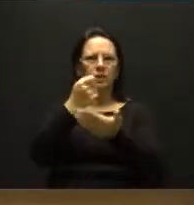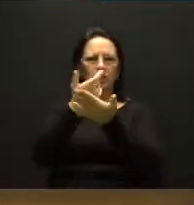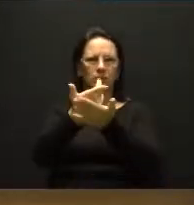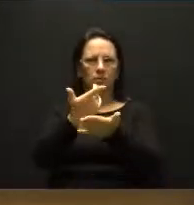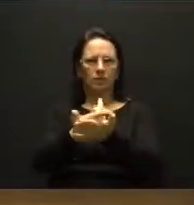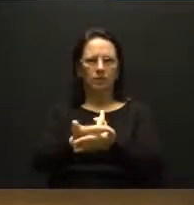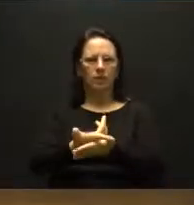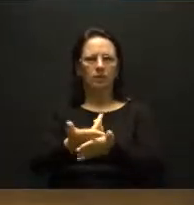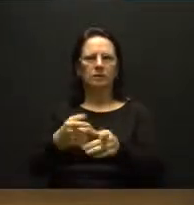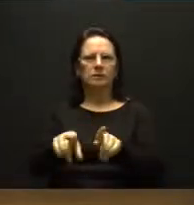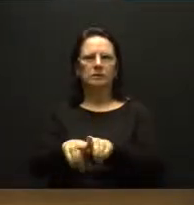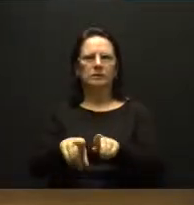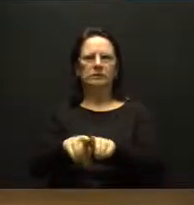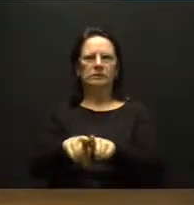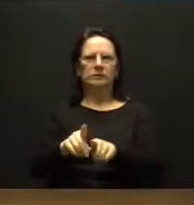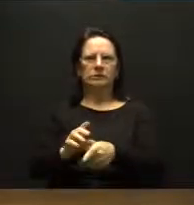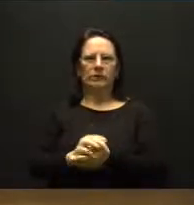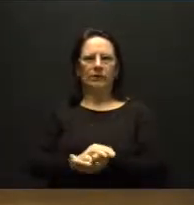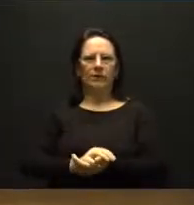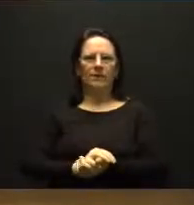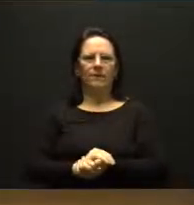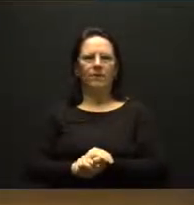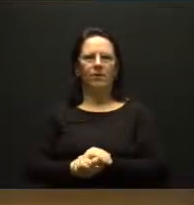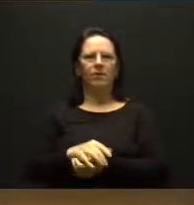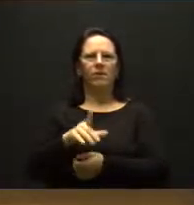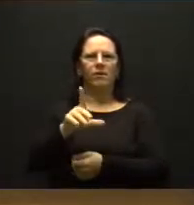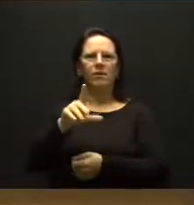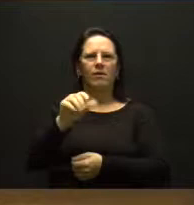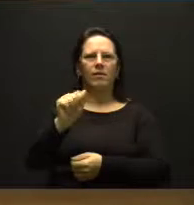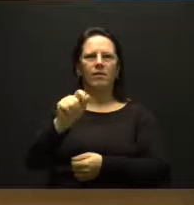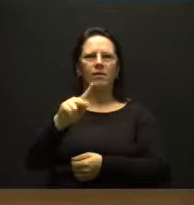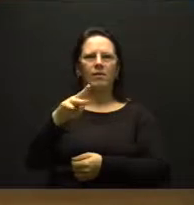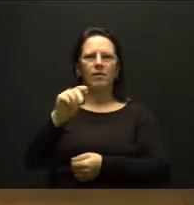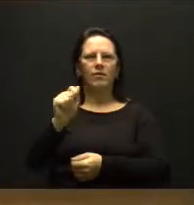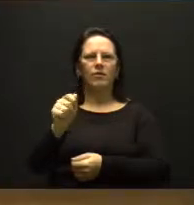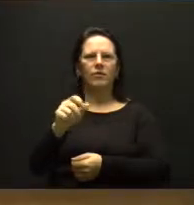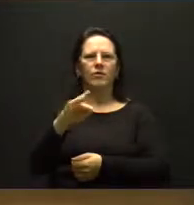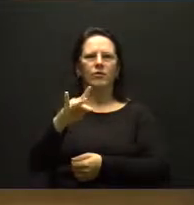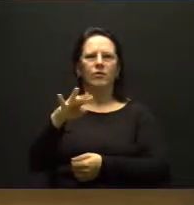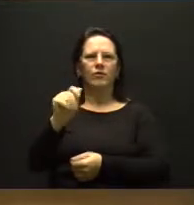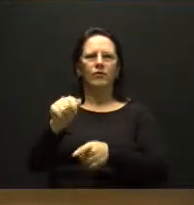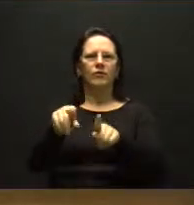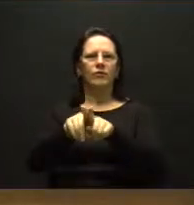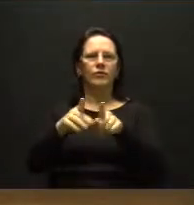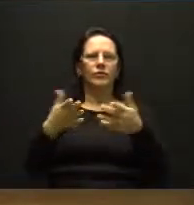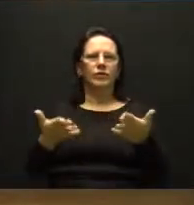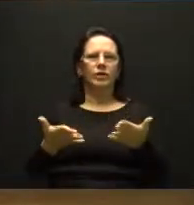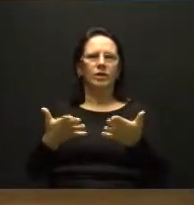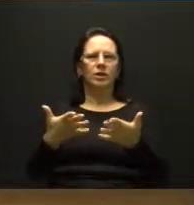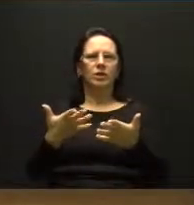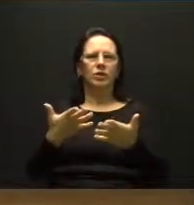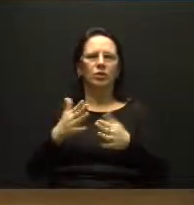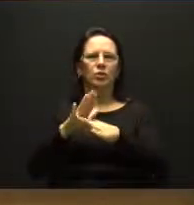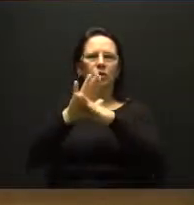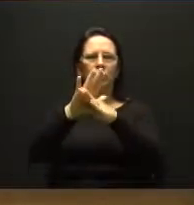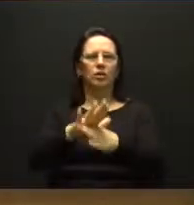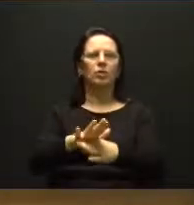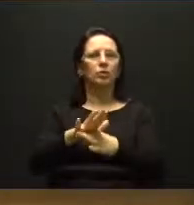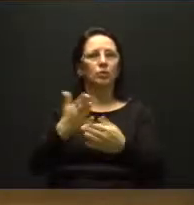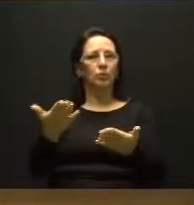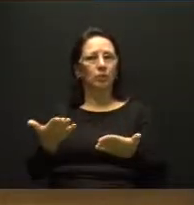verdade permanece congelado na água congelou as invasões e também congelou se aumentar o auxílio